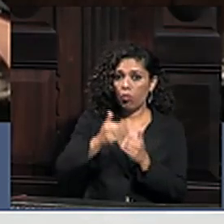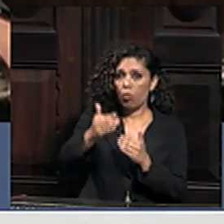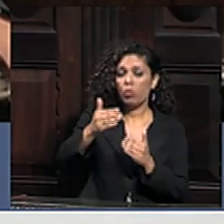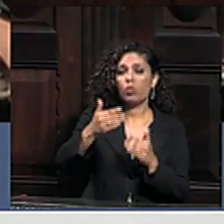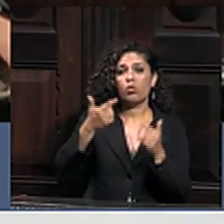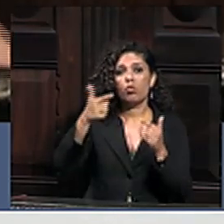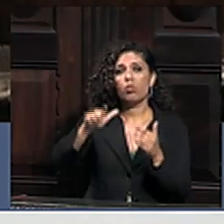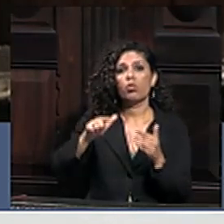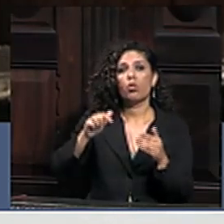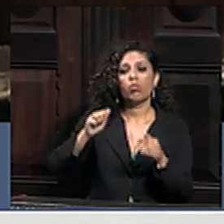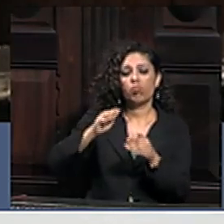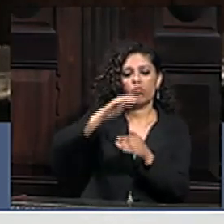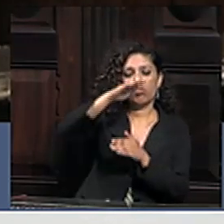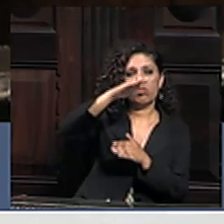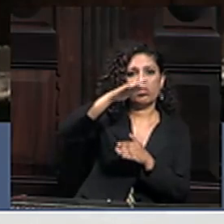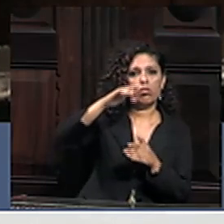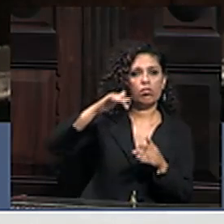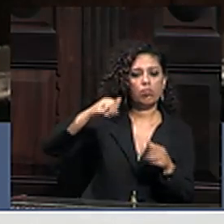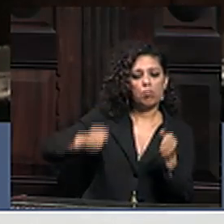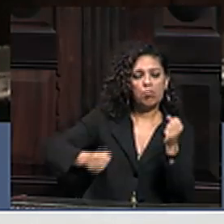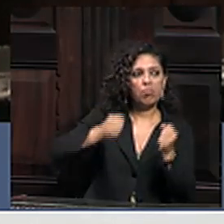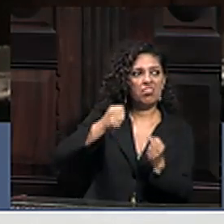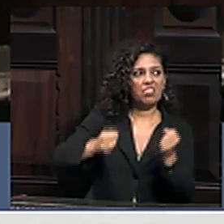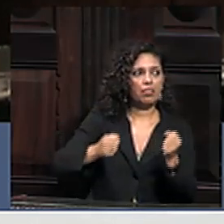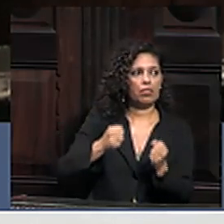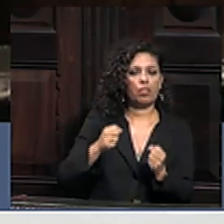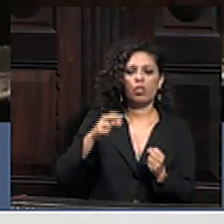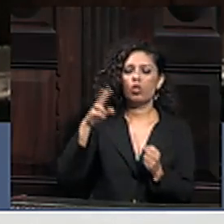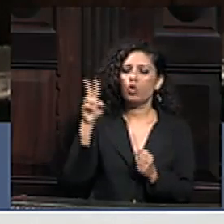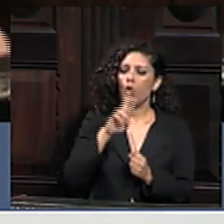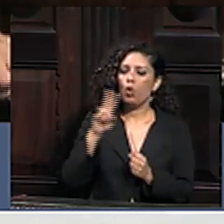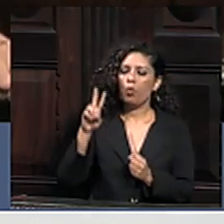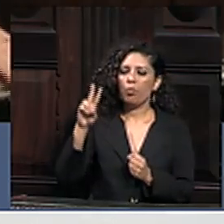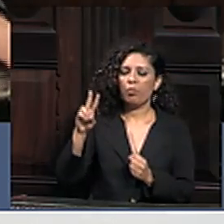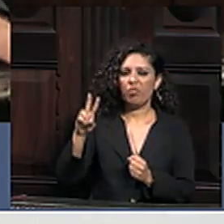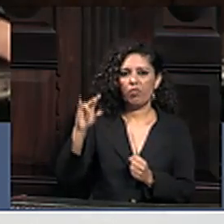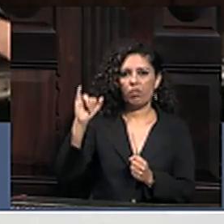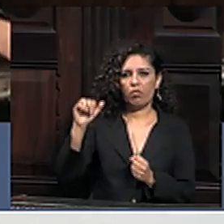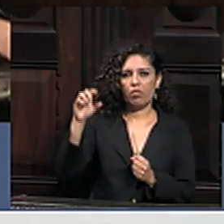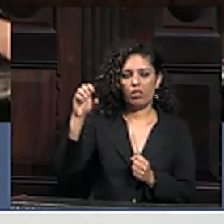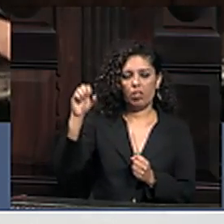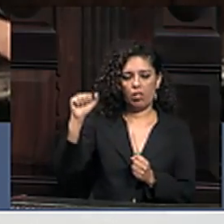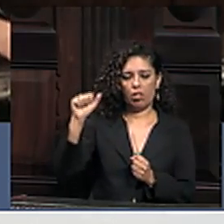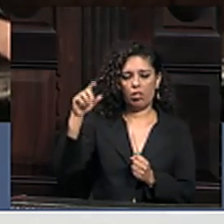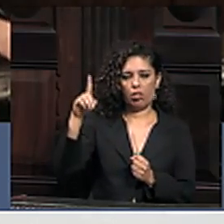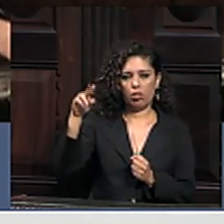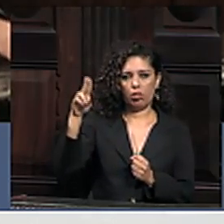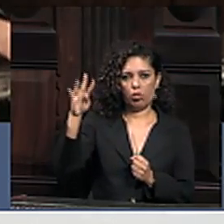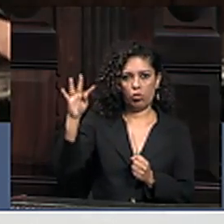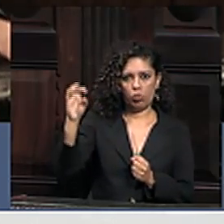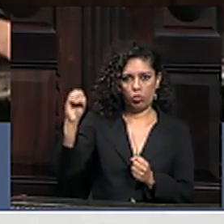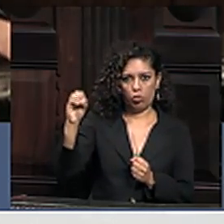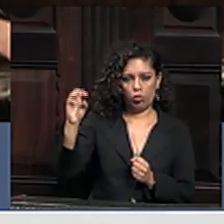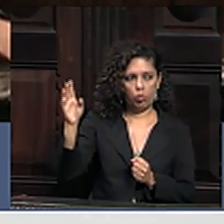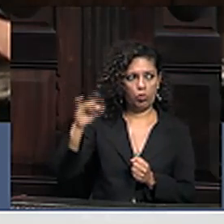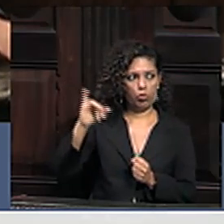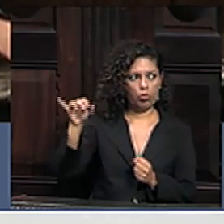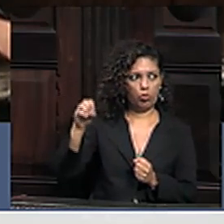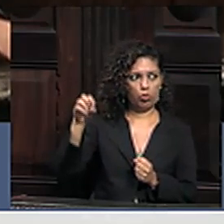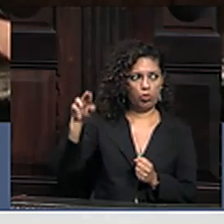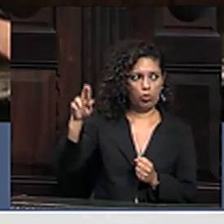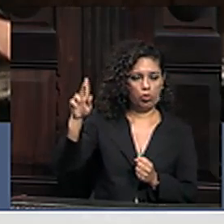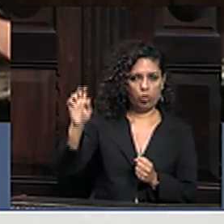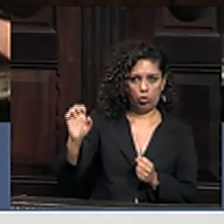Mus. Esse viaduto que ganhou nova iluminação, ganhou local para